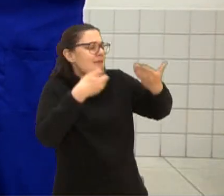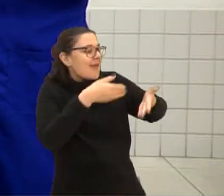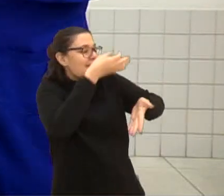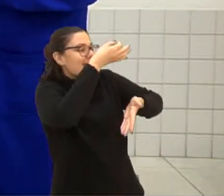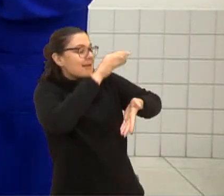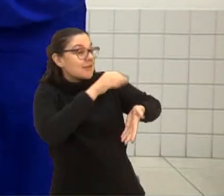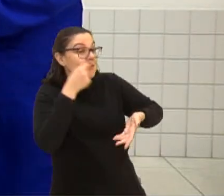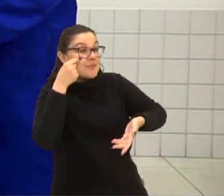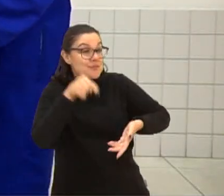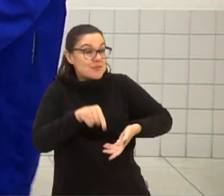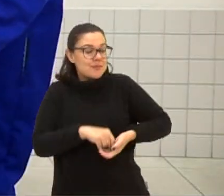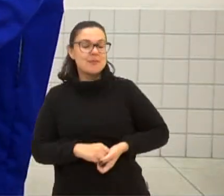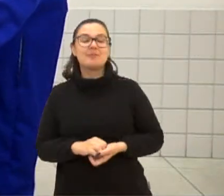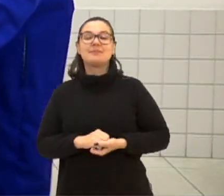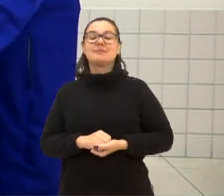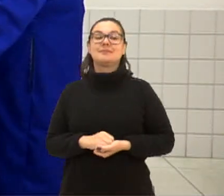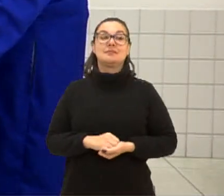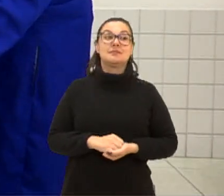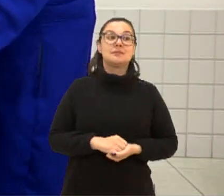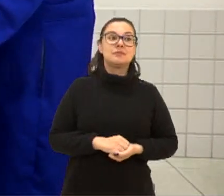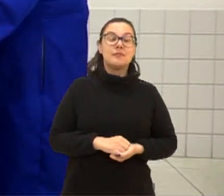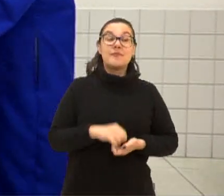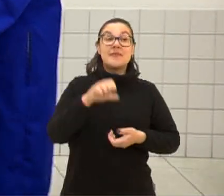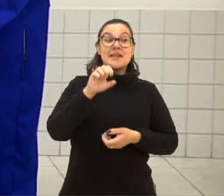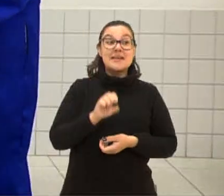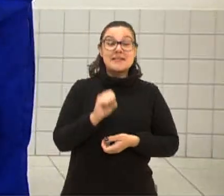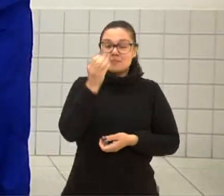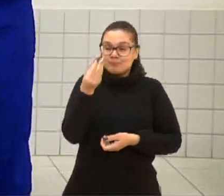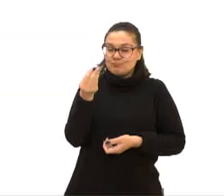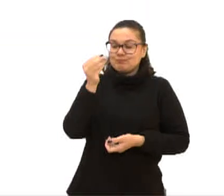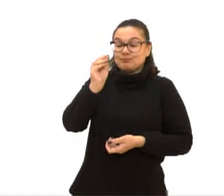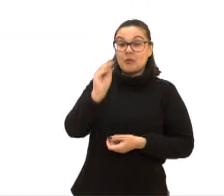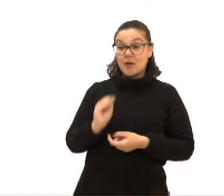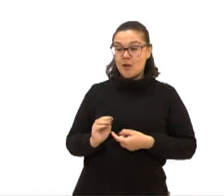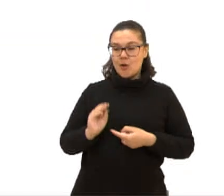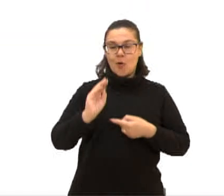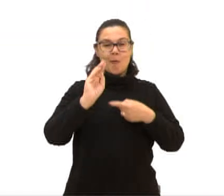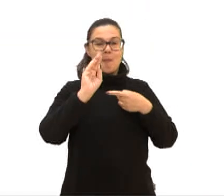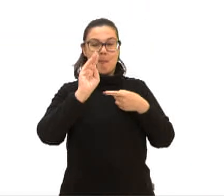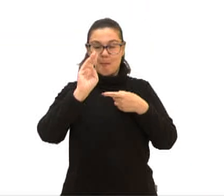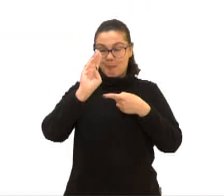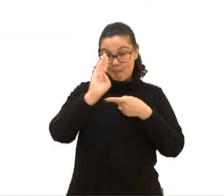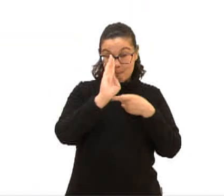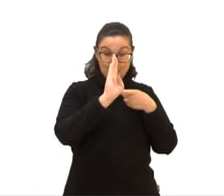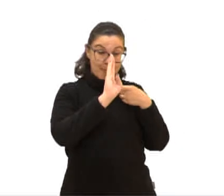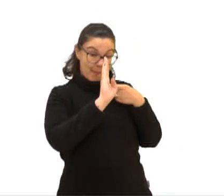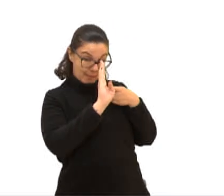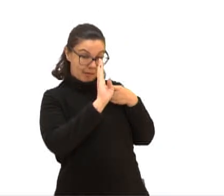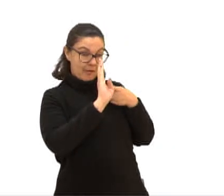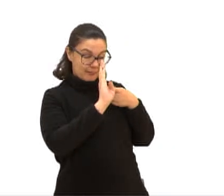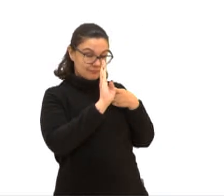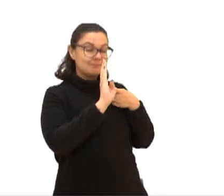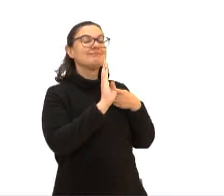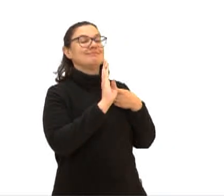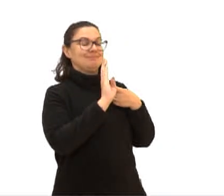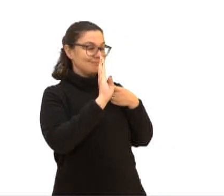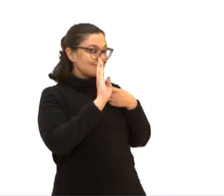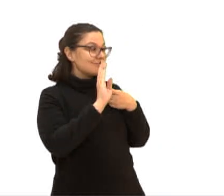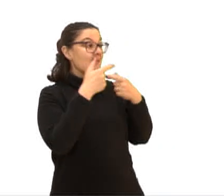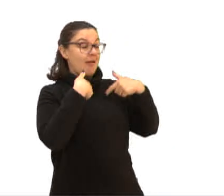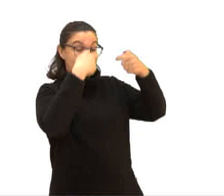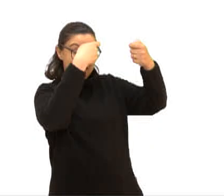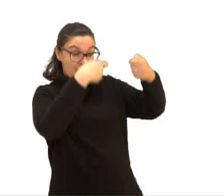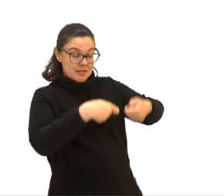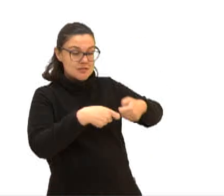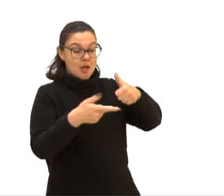Vamos descobrir. Bom, quem falou a alternativa B prestou atenção no que nós falamos. O rádio ele surgiu como uma